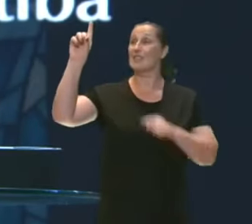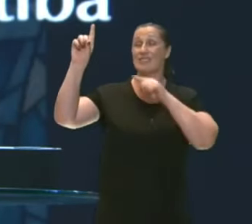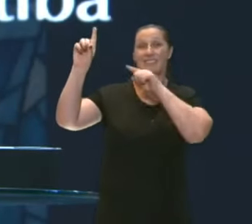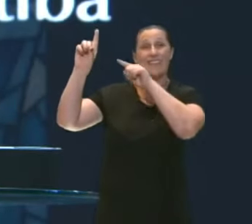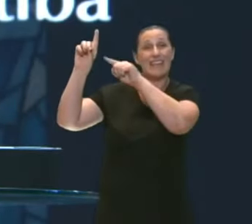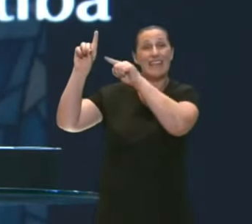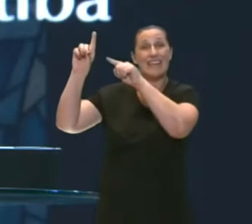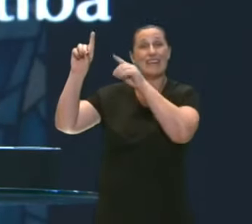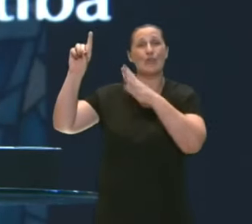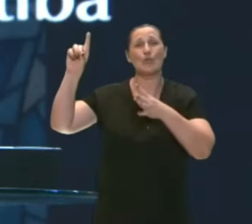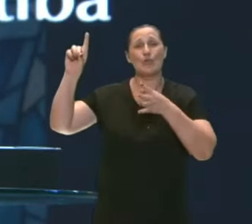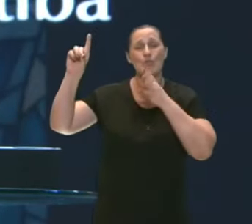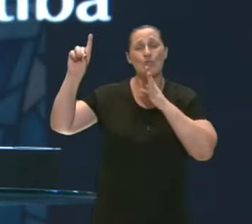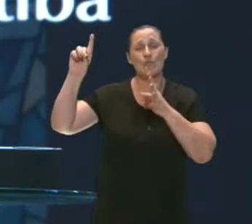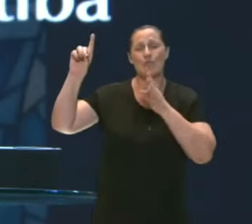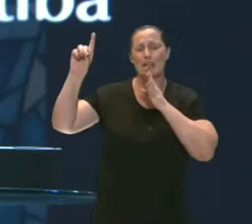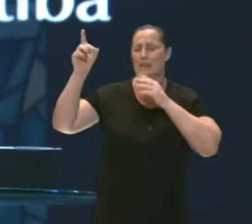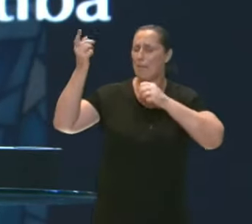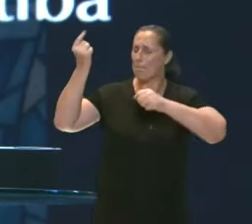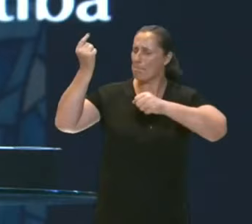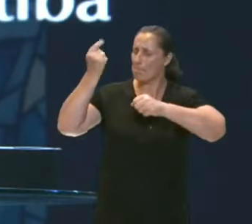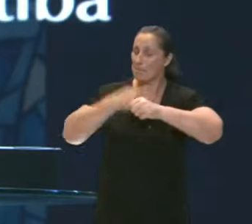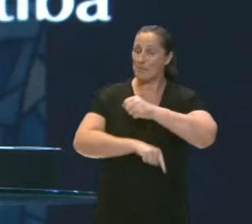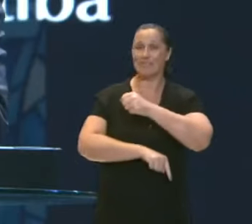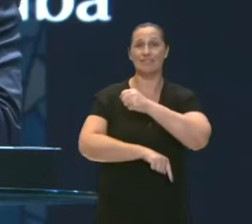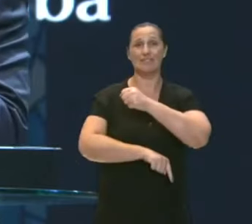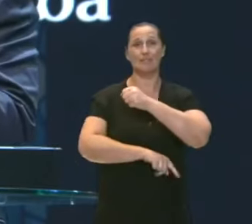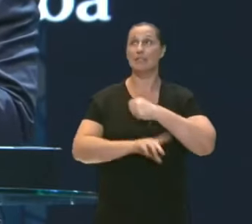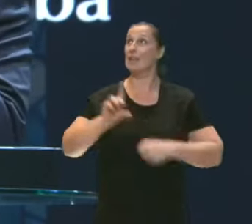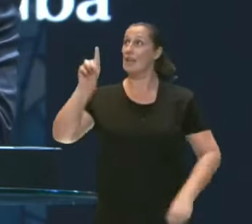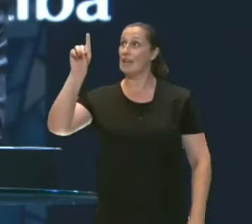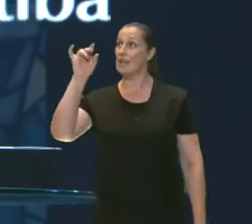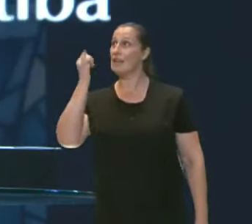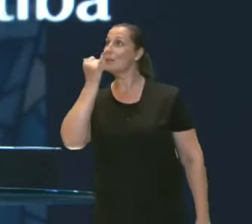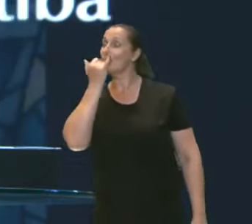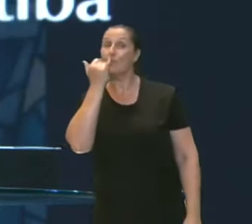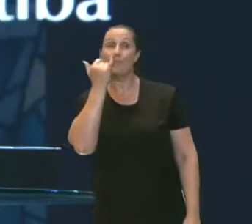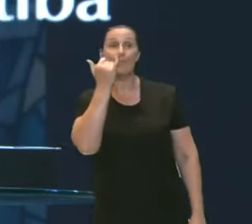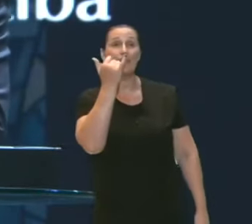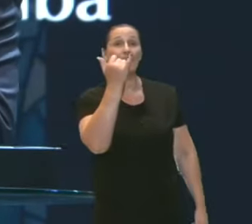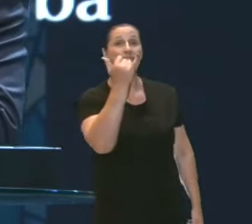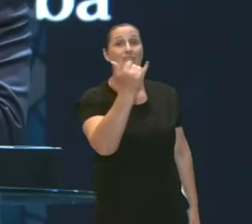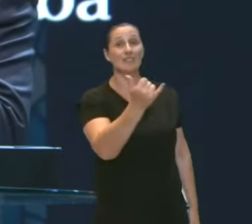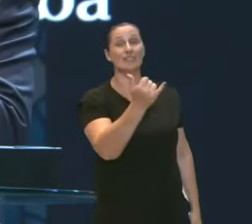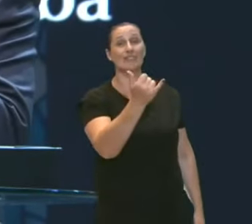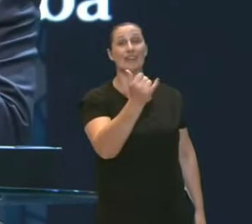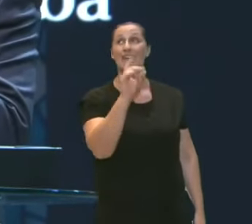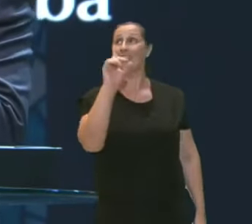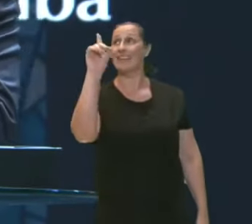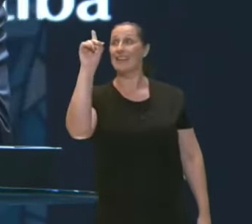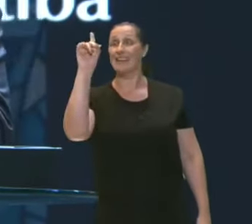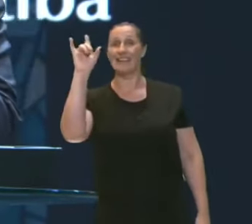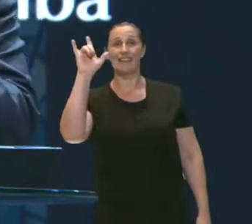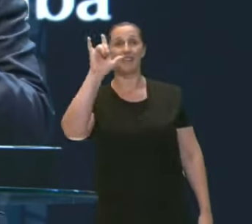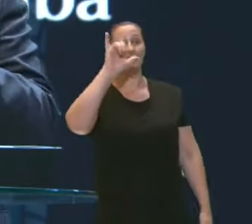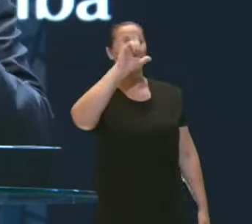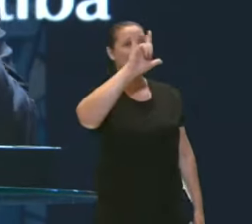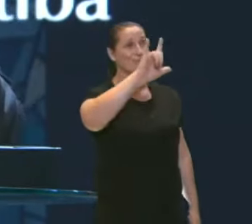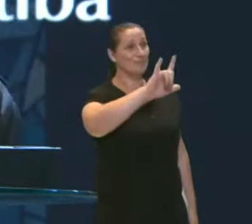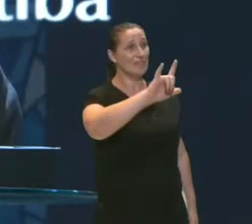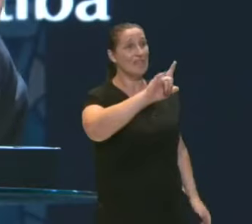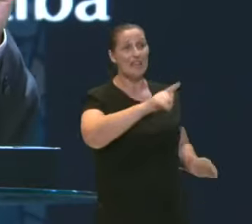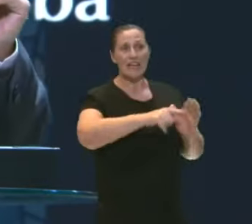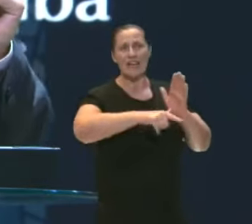conhece profundamente, Ele te perdoa. Ele te amou antes de que você